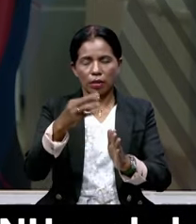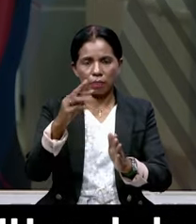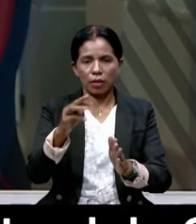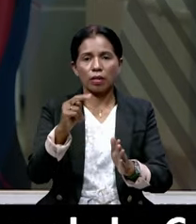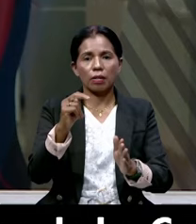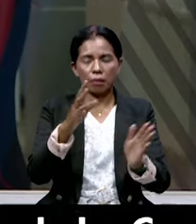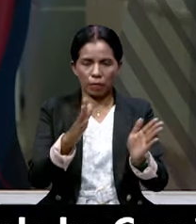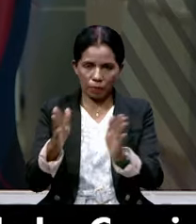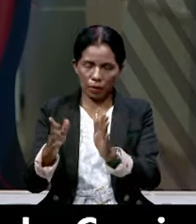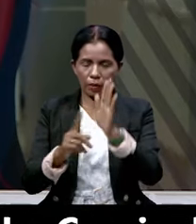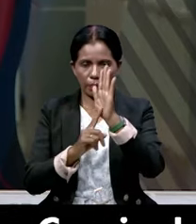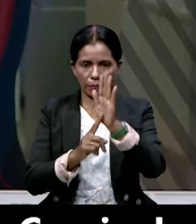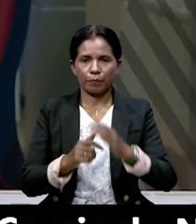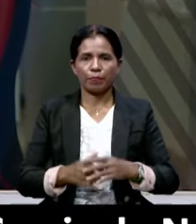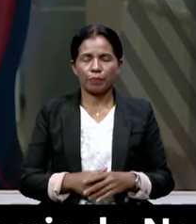prepara-na.